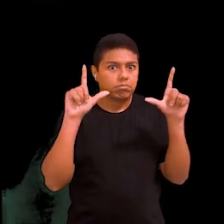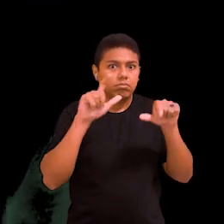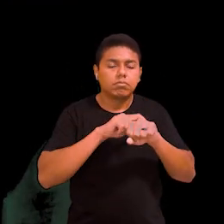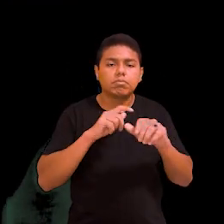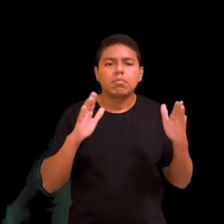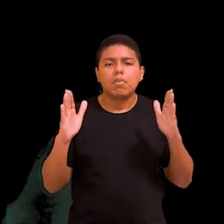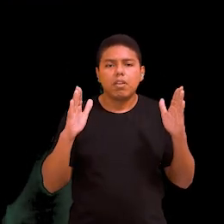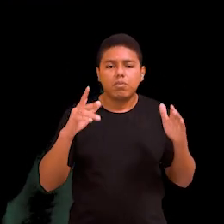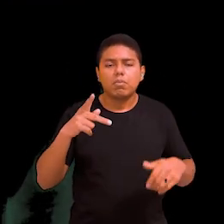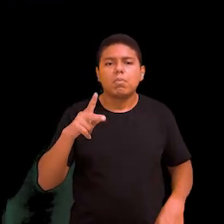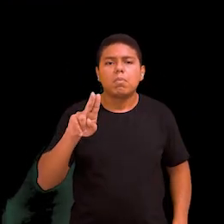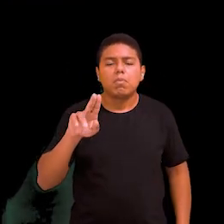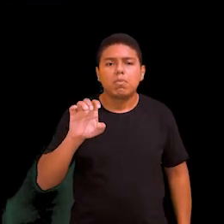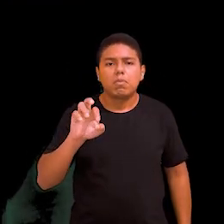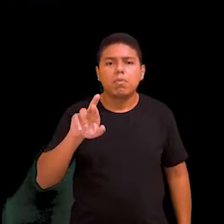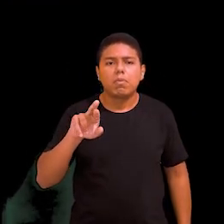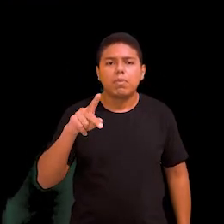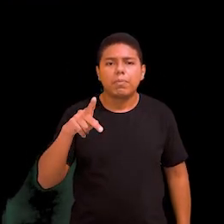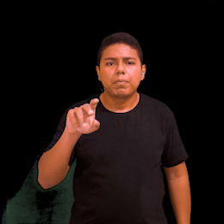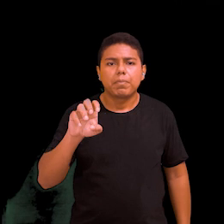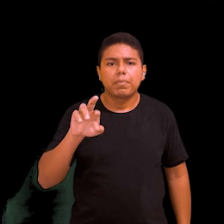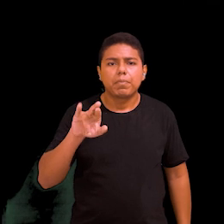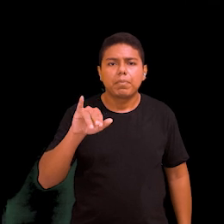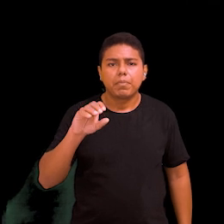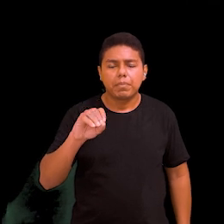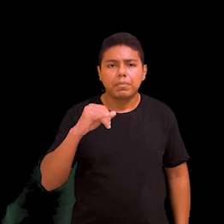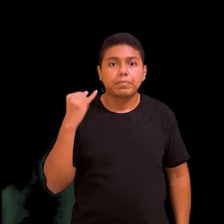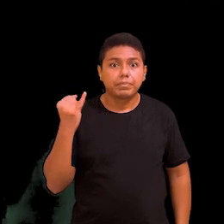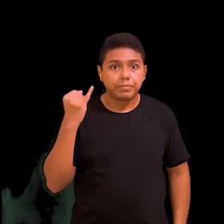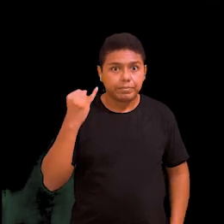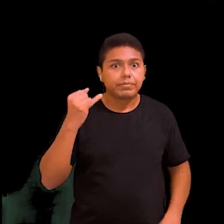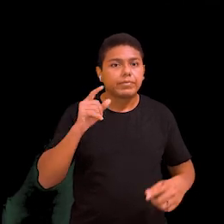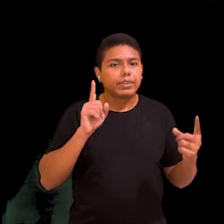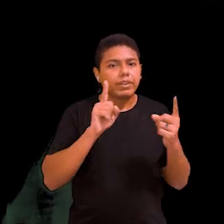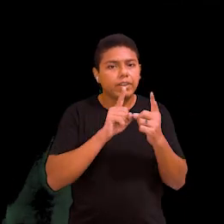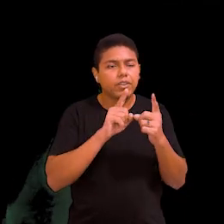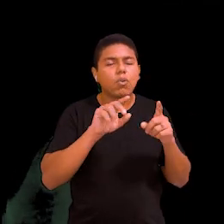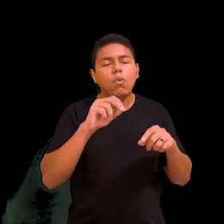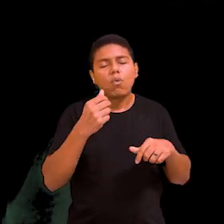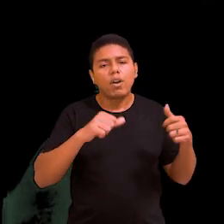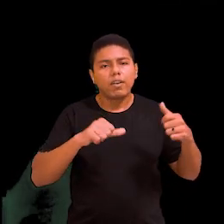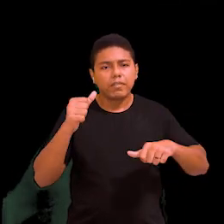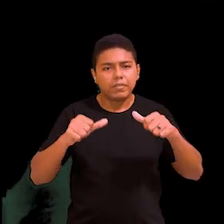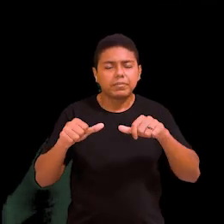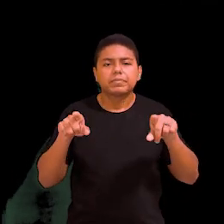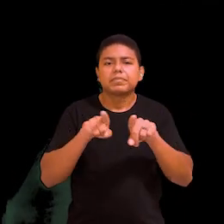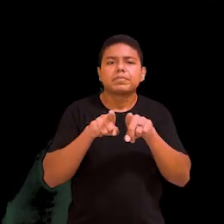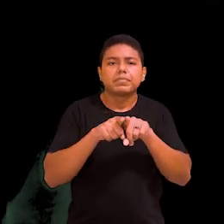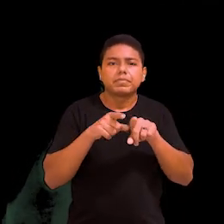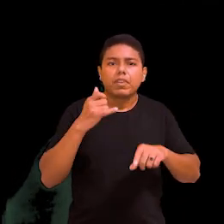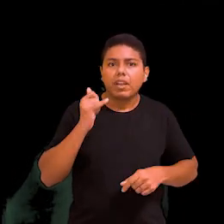de alerta no puerpério, especialmente durante a consulta e na sua